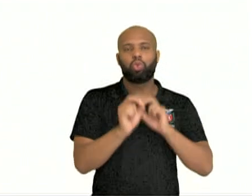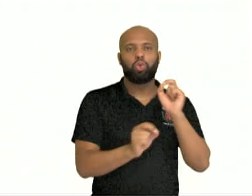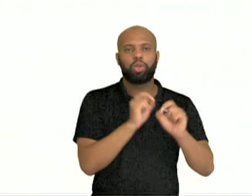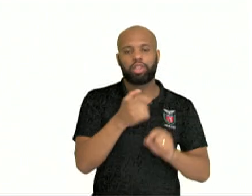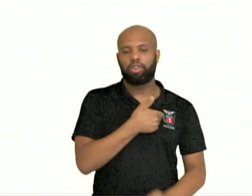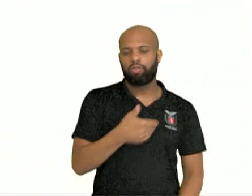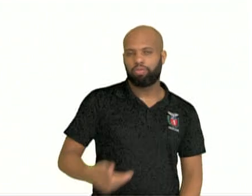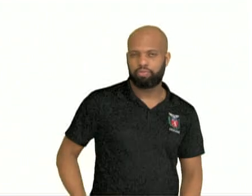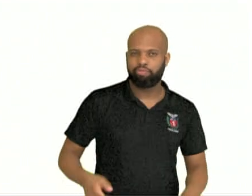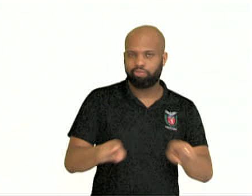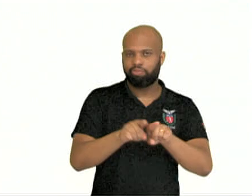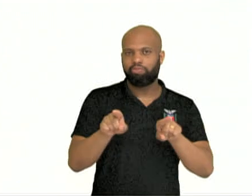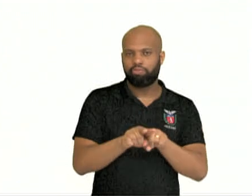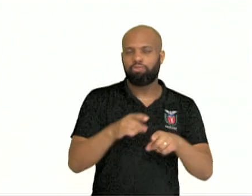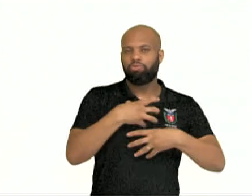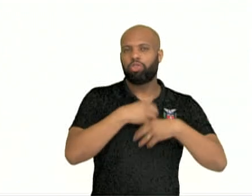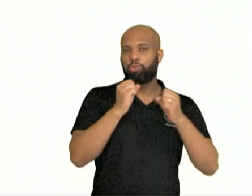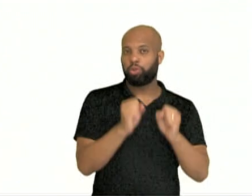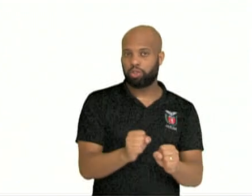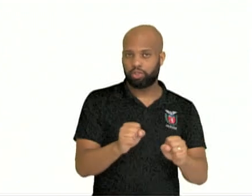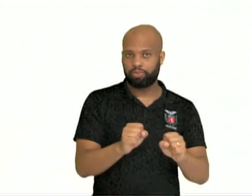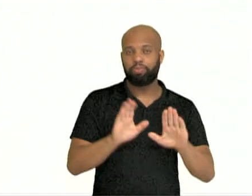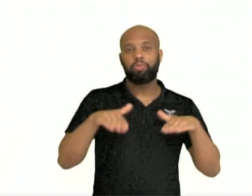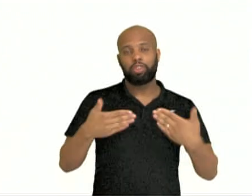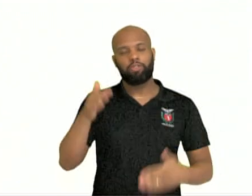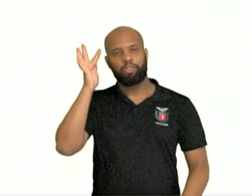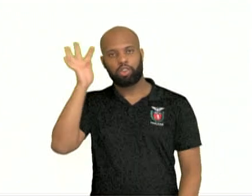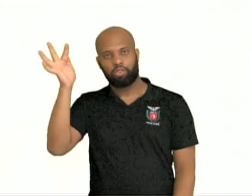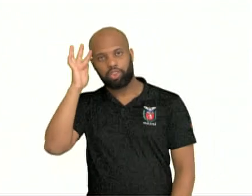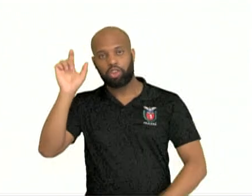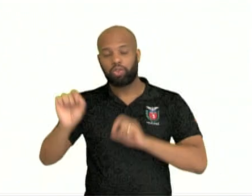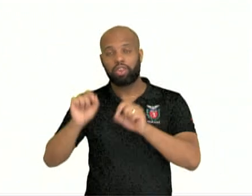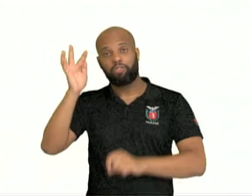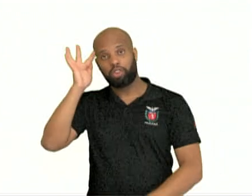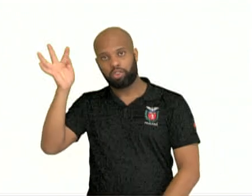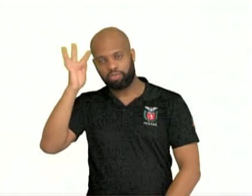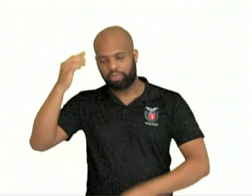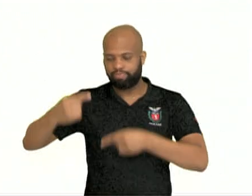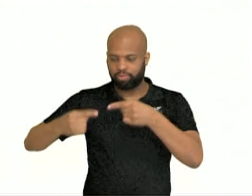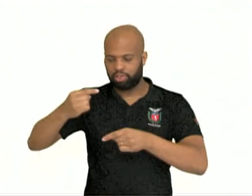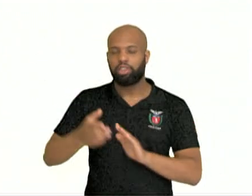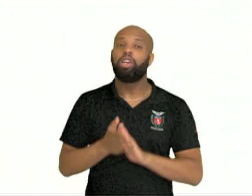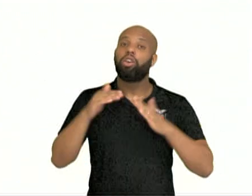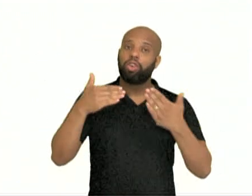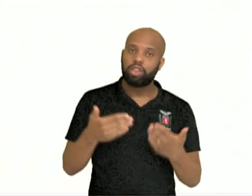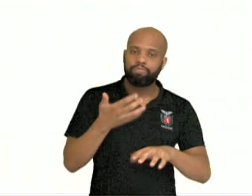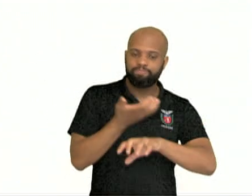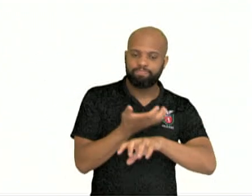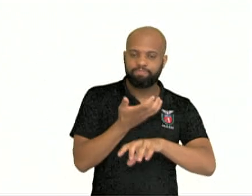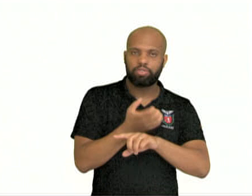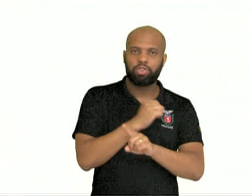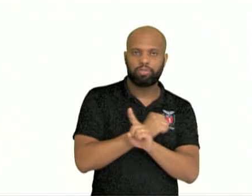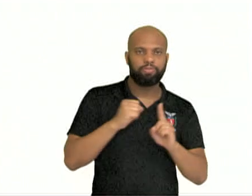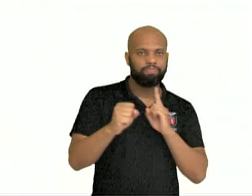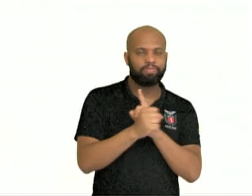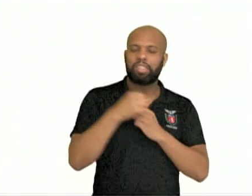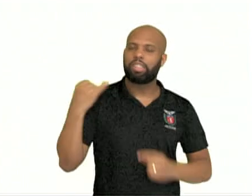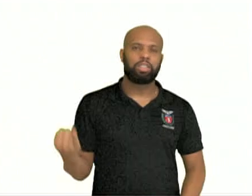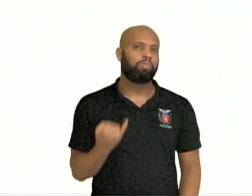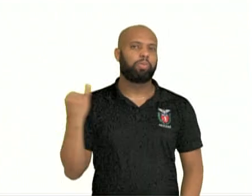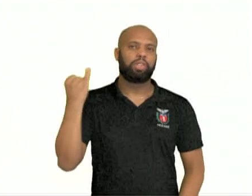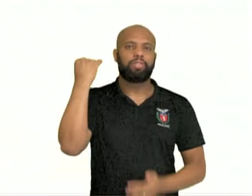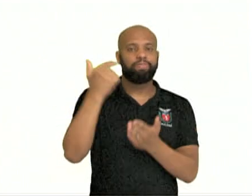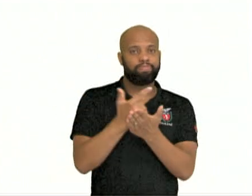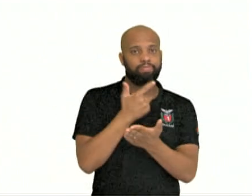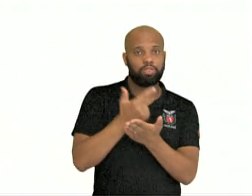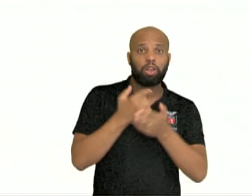na filosofia política, certo? Para a disciplina de sociologia, sua obra é fundamental, pois